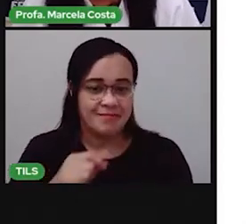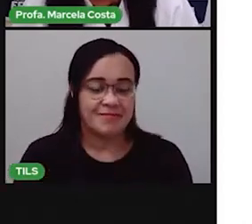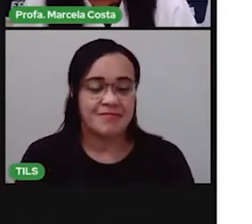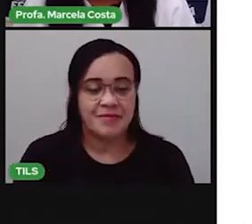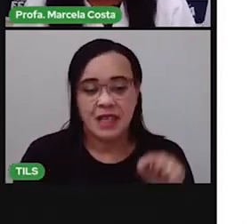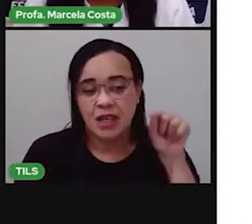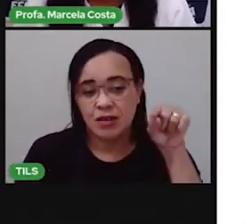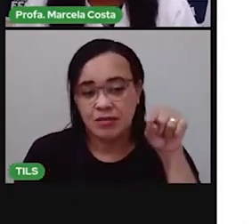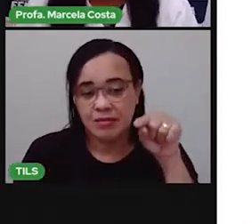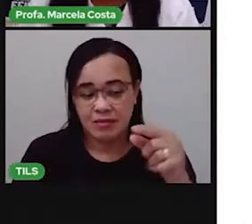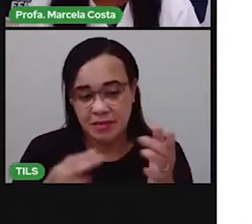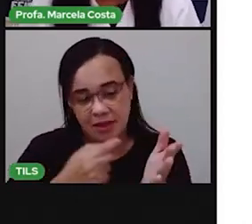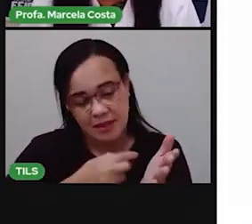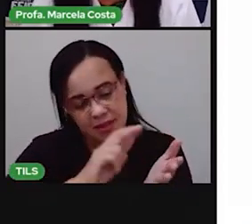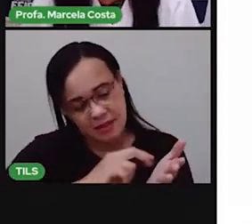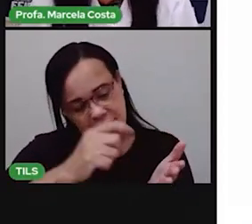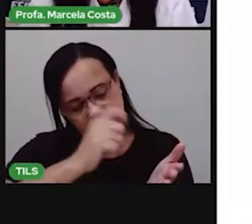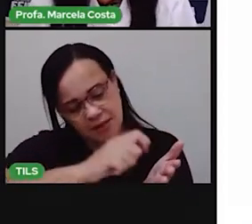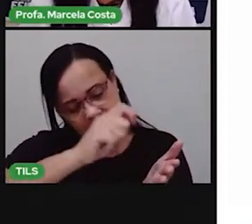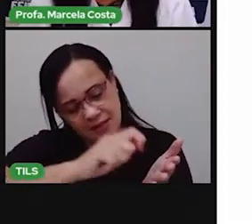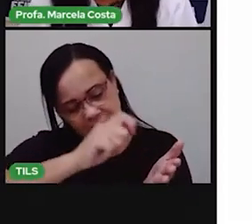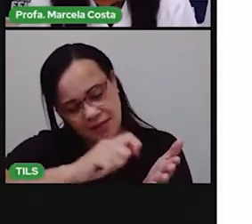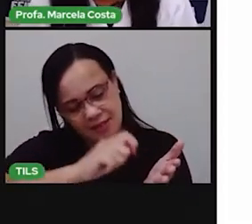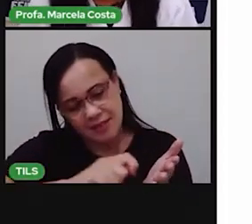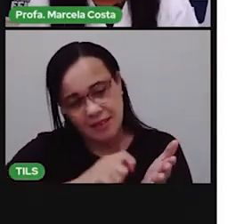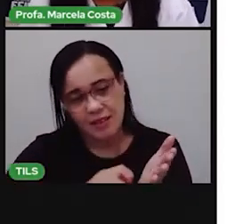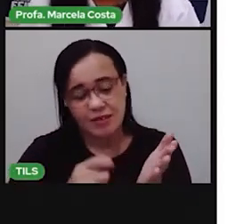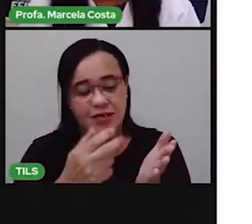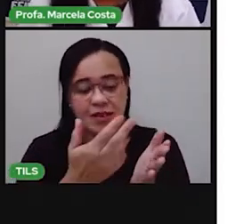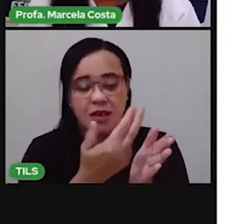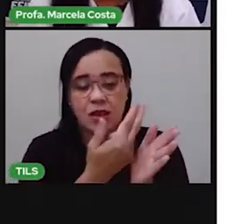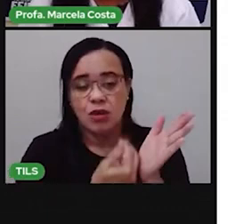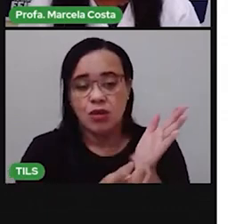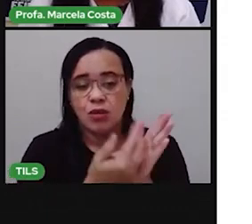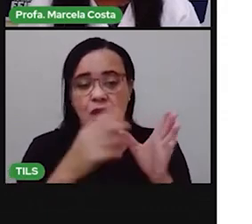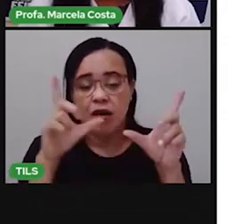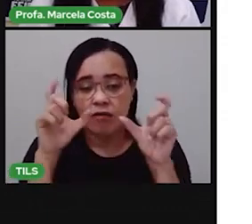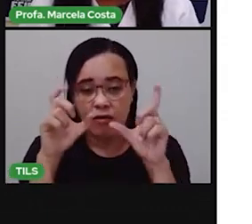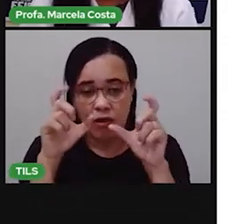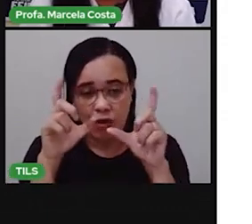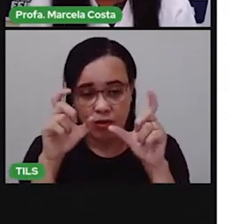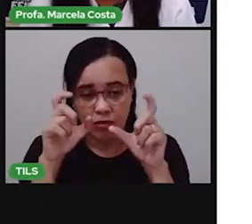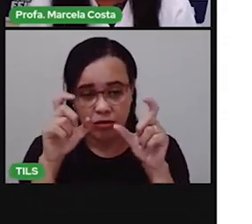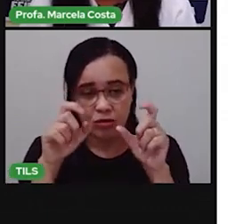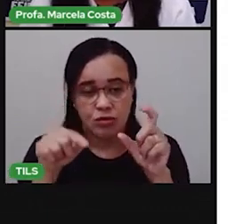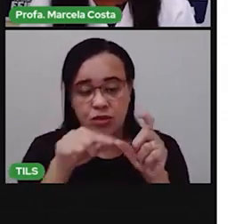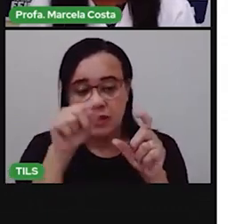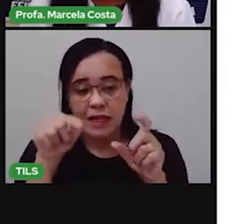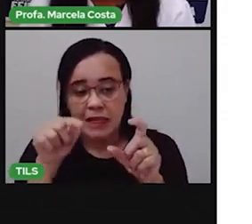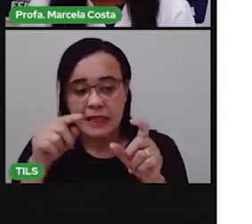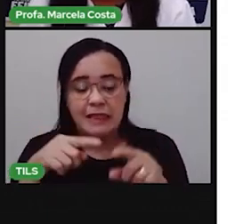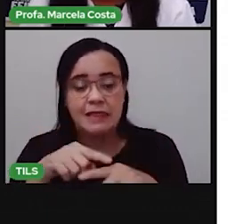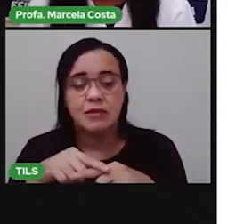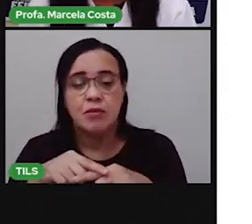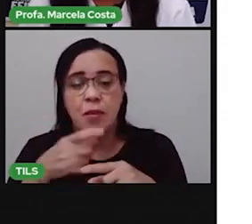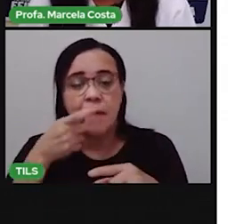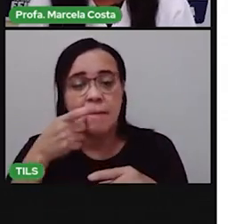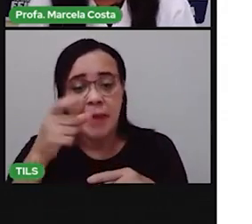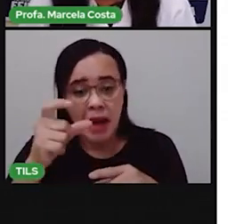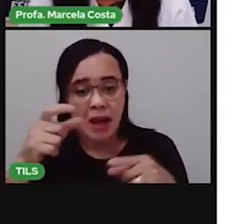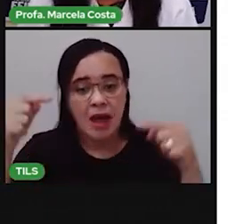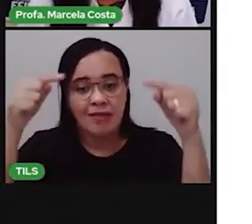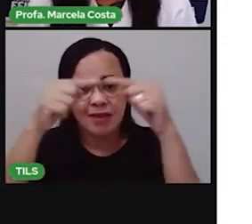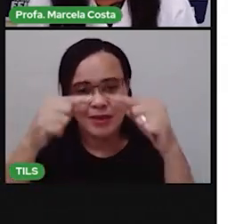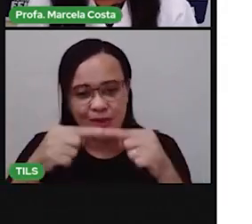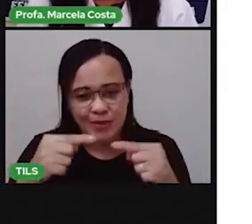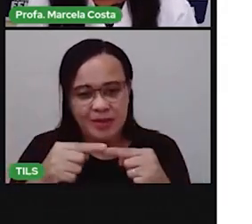Você vai escrever o nome da figura que eu vou mostrar e vai escrever uma palavra que rime com